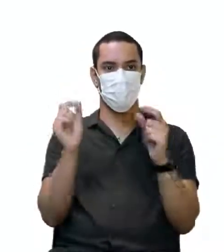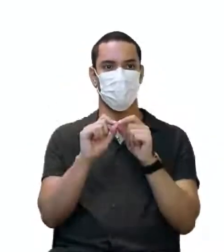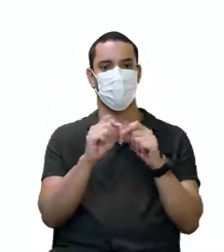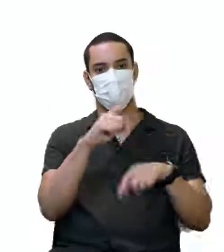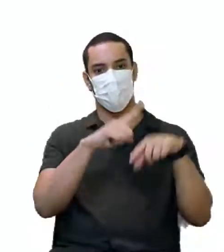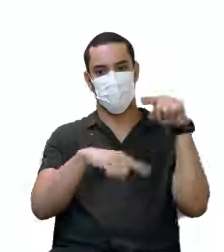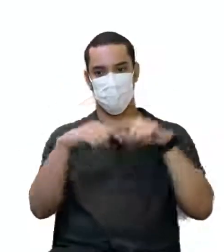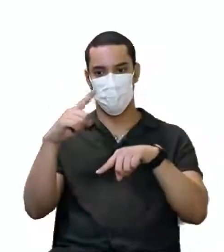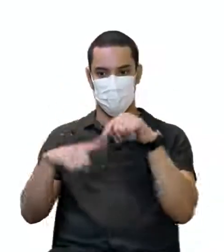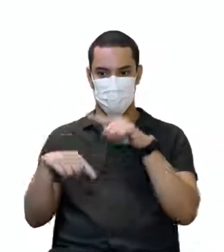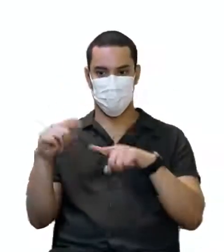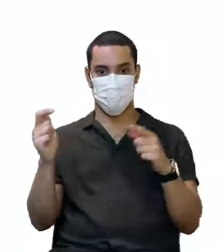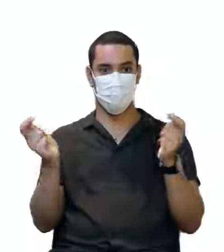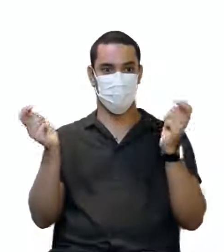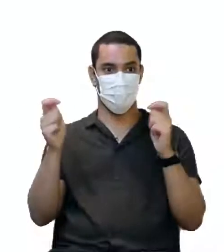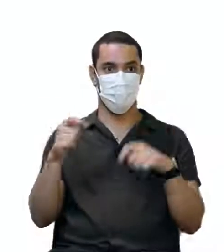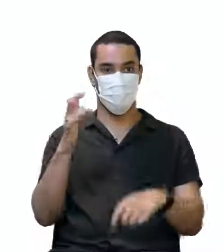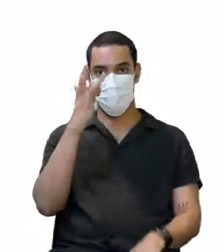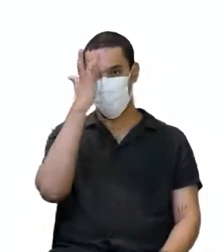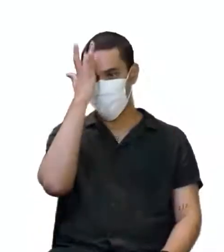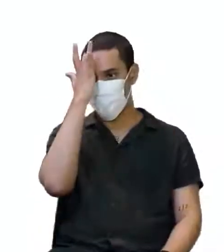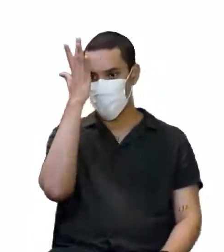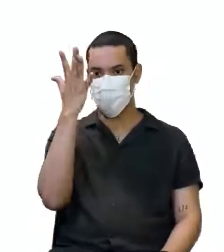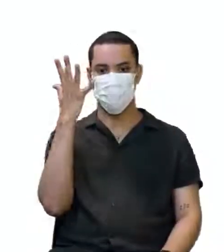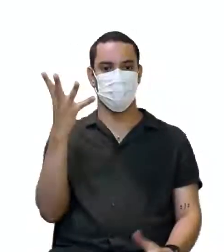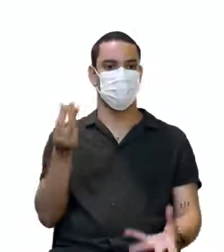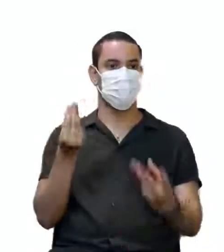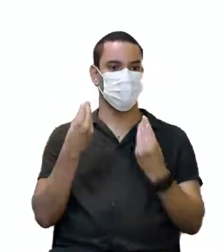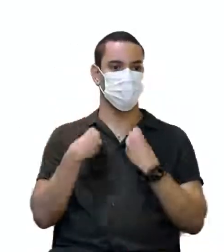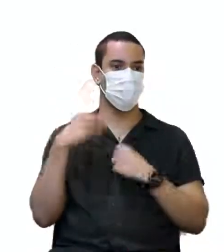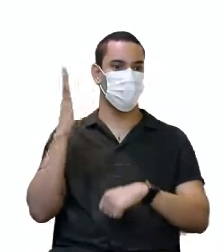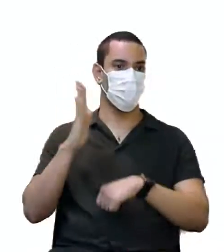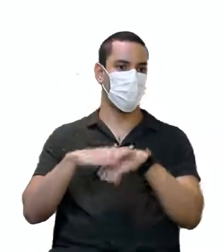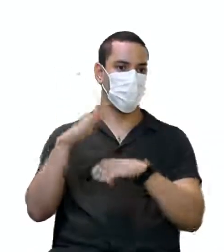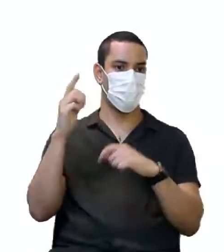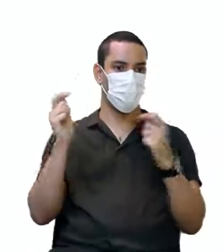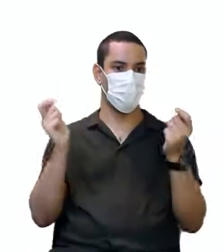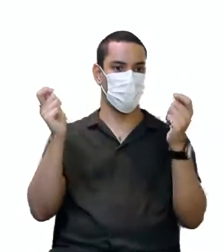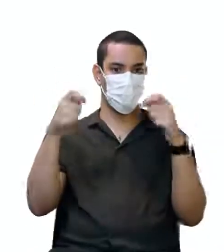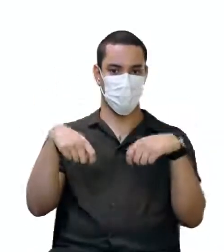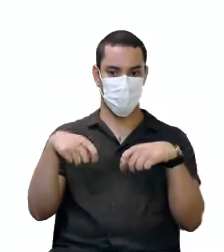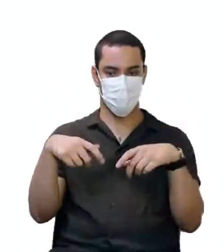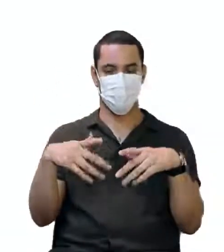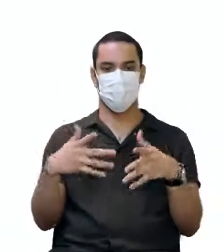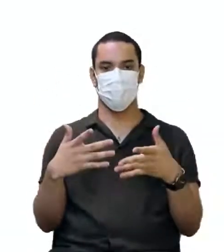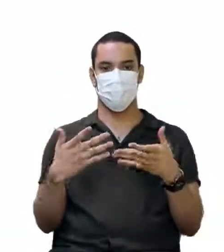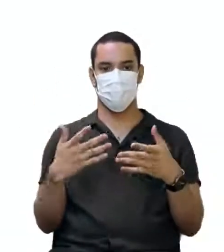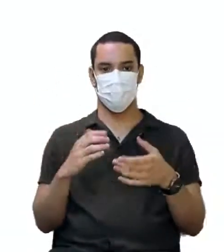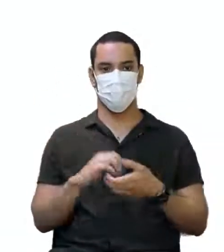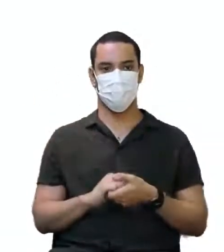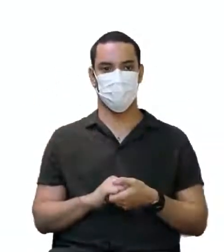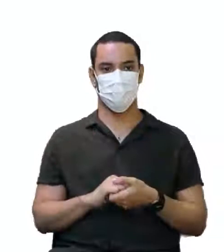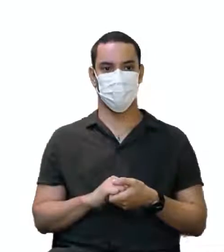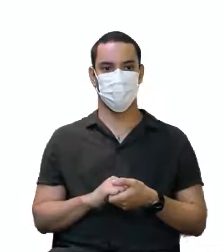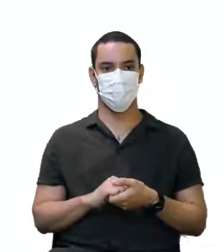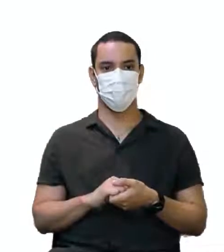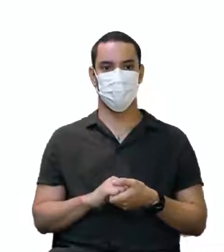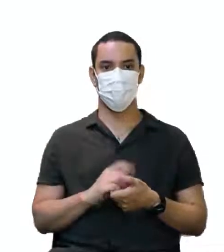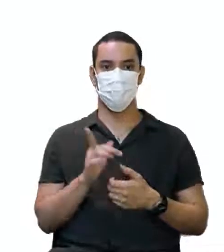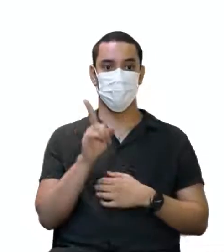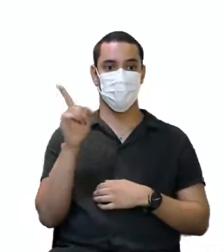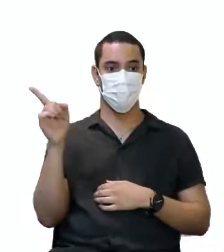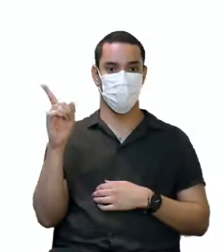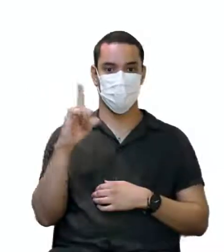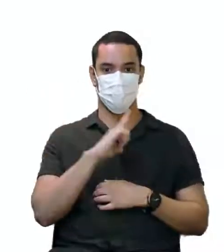para poder facilitar, carregar o máximo de sementes ou de frutos que eles estavam coletando. Tá? Aqui